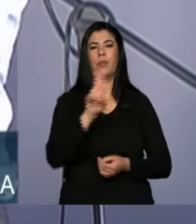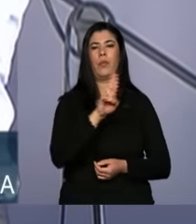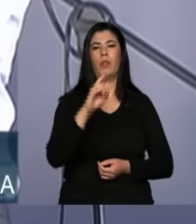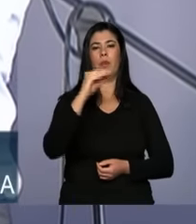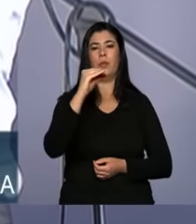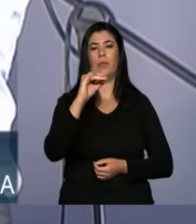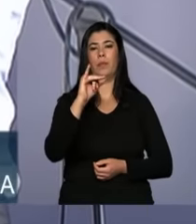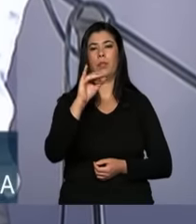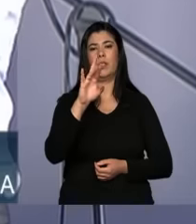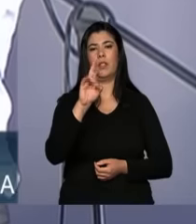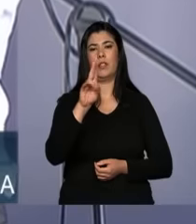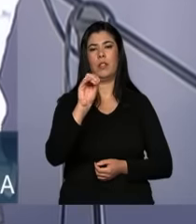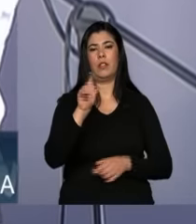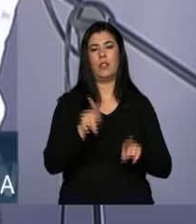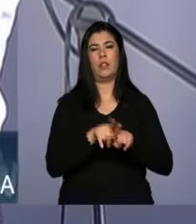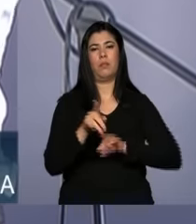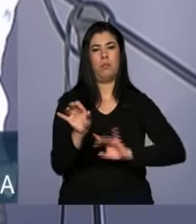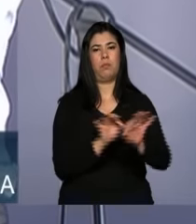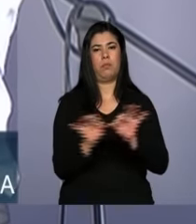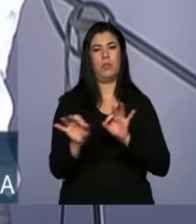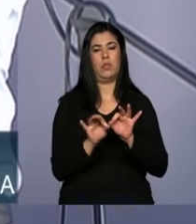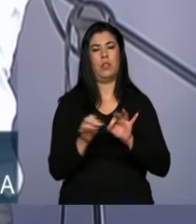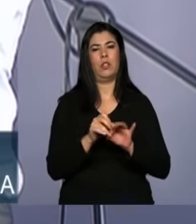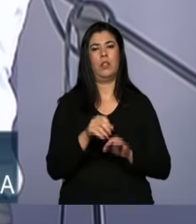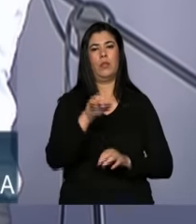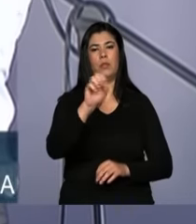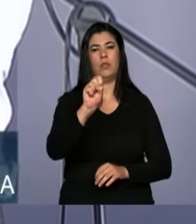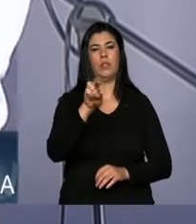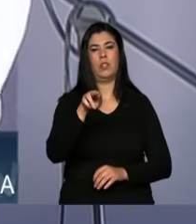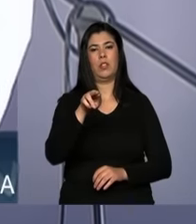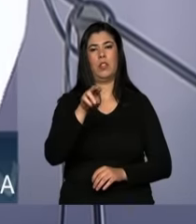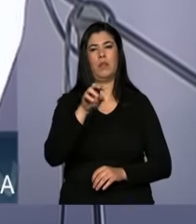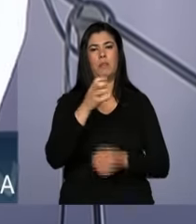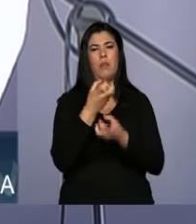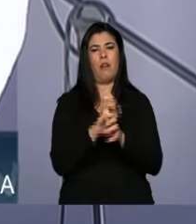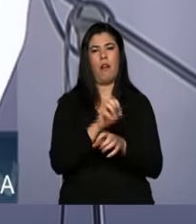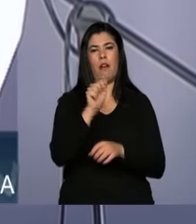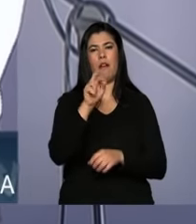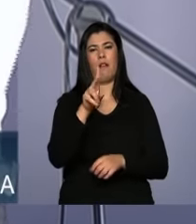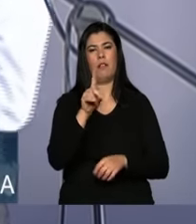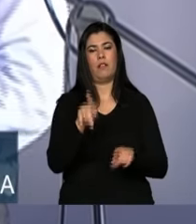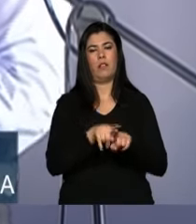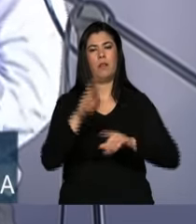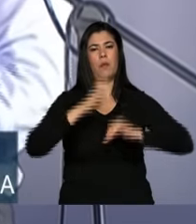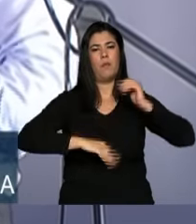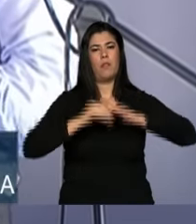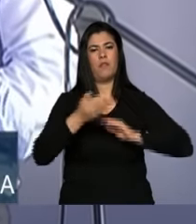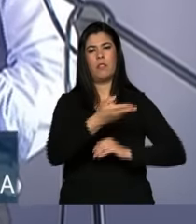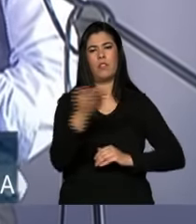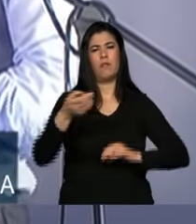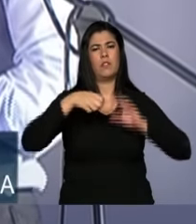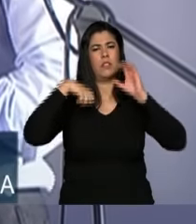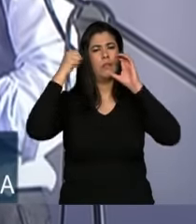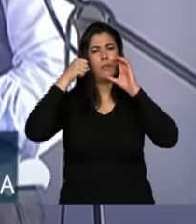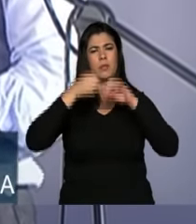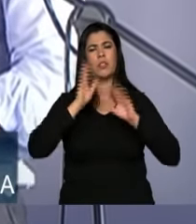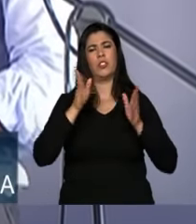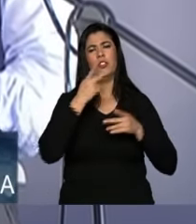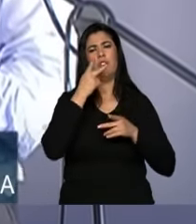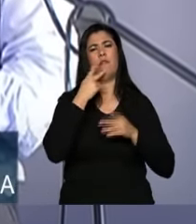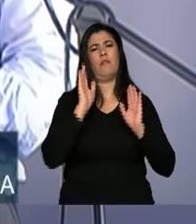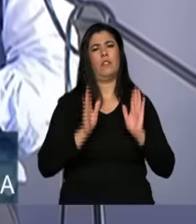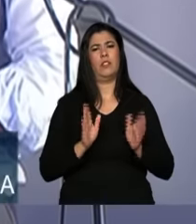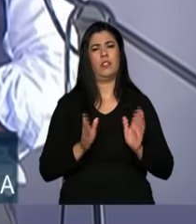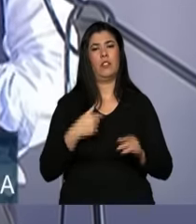Cícero, articulação do semiárido, todas as famílias beneficiadas, todos os profissionais de imprensa. E, gente, já falei